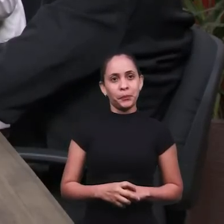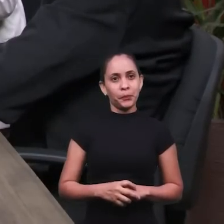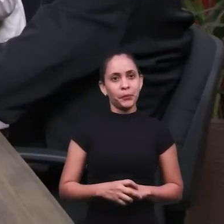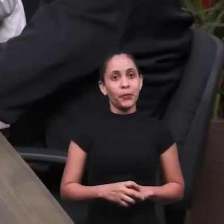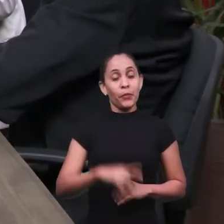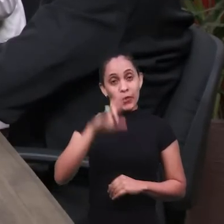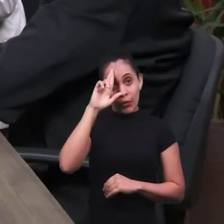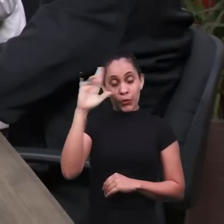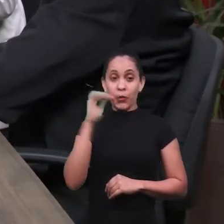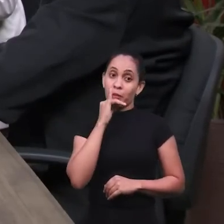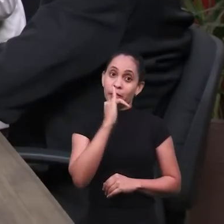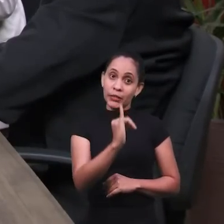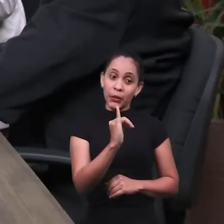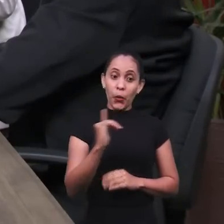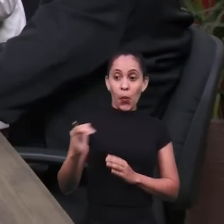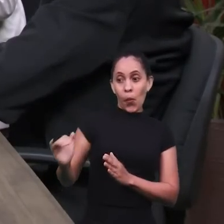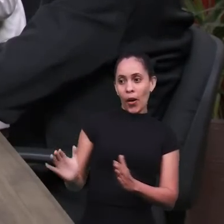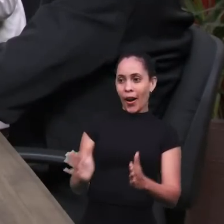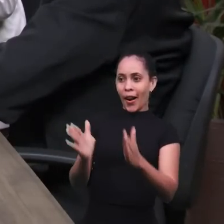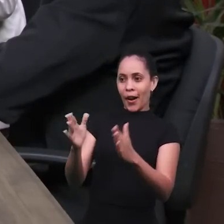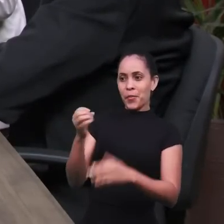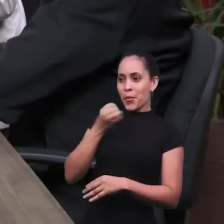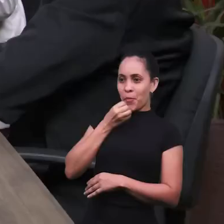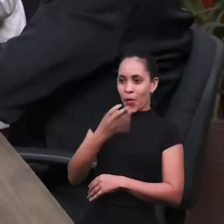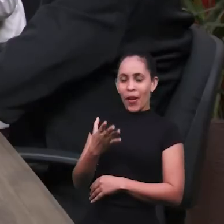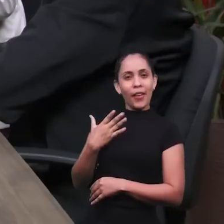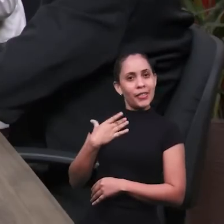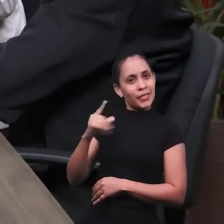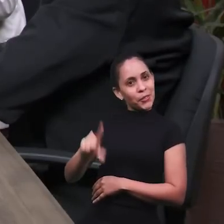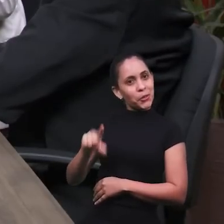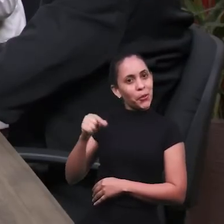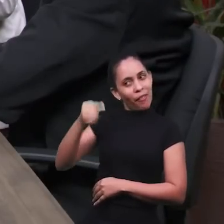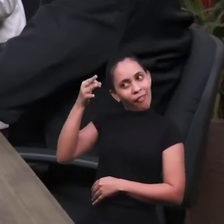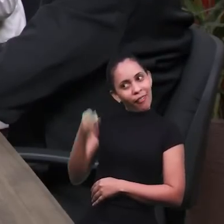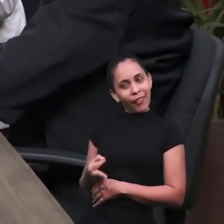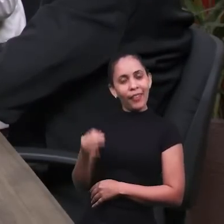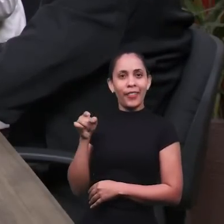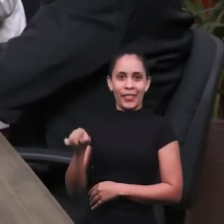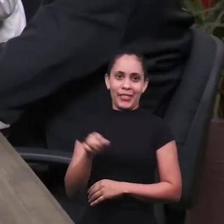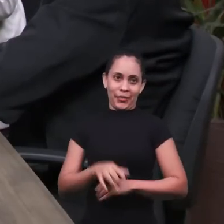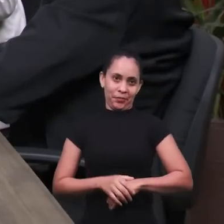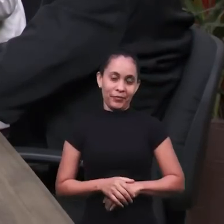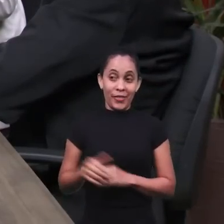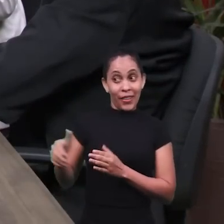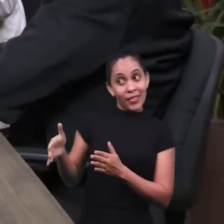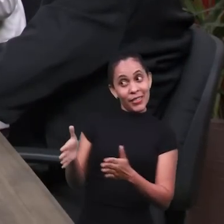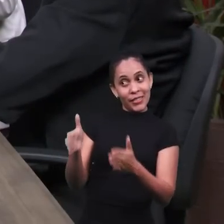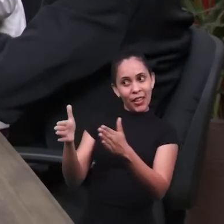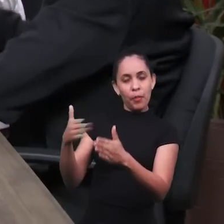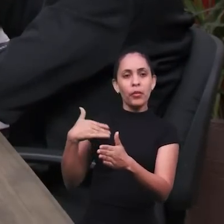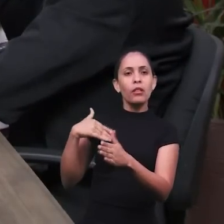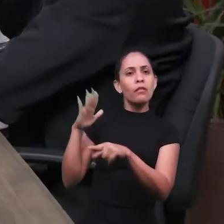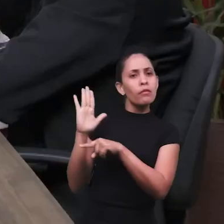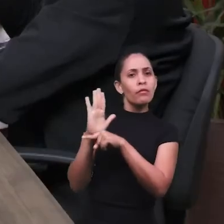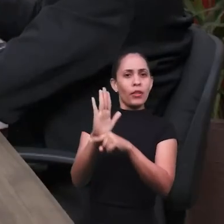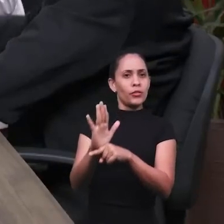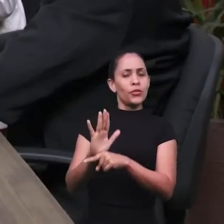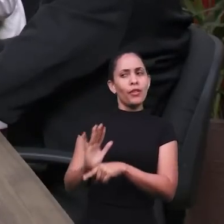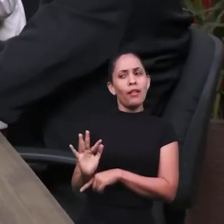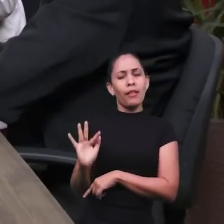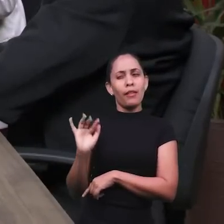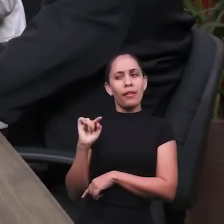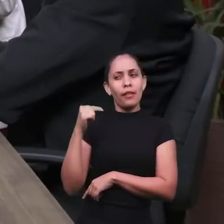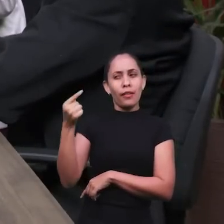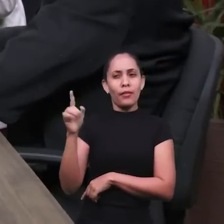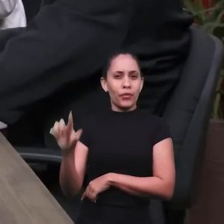Senhor, e o Senhor vai dizer, olha, o bom caminho é esse, a boa escolha é essa, faça essa, porque esse caminho vai ajudá-lo na